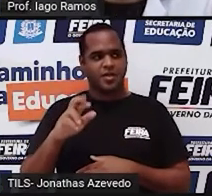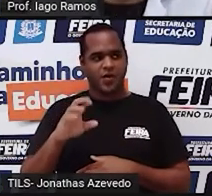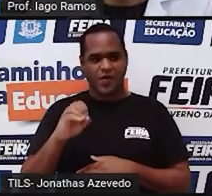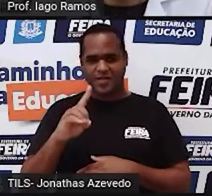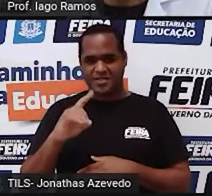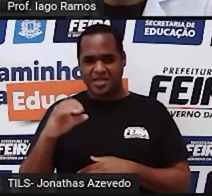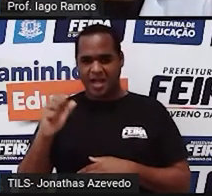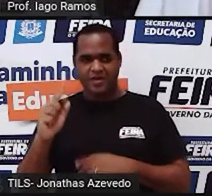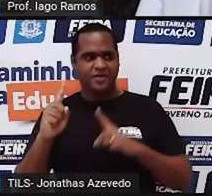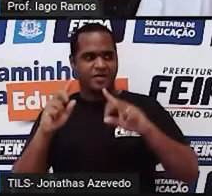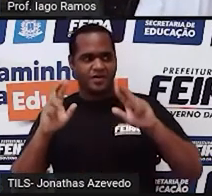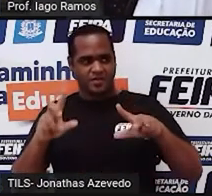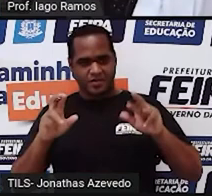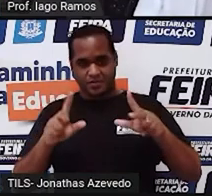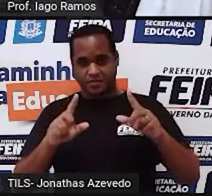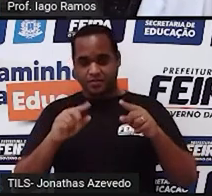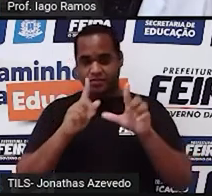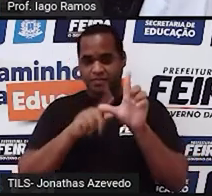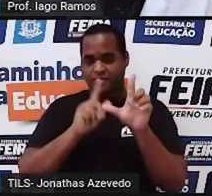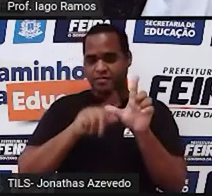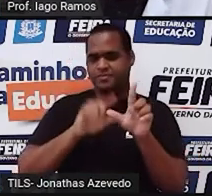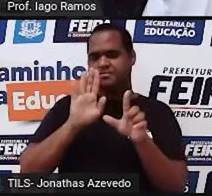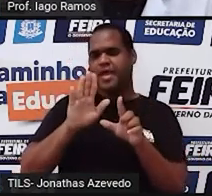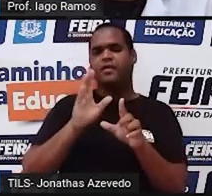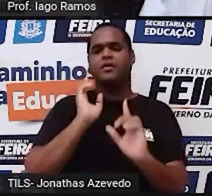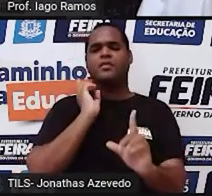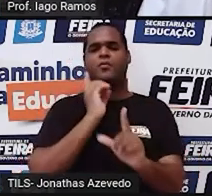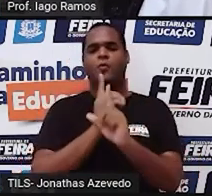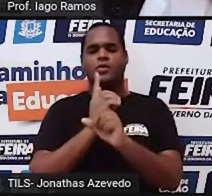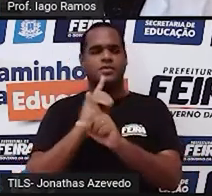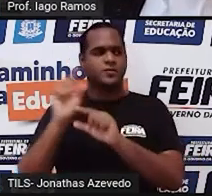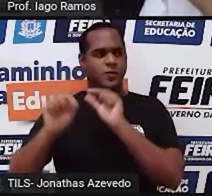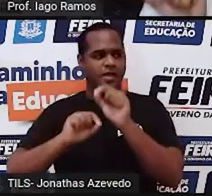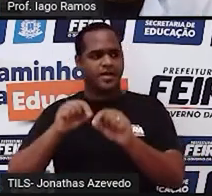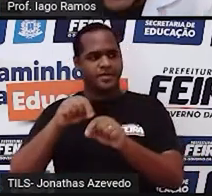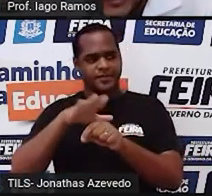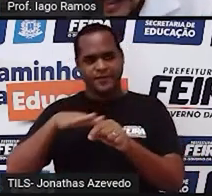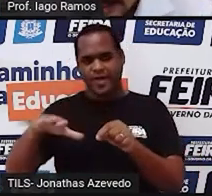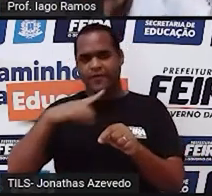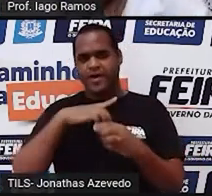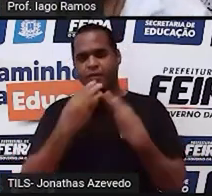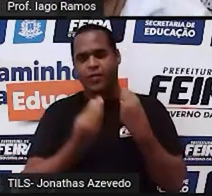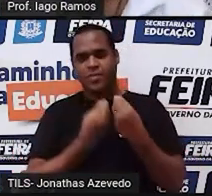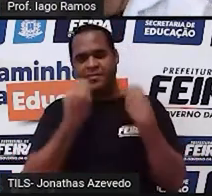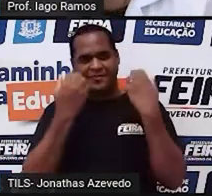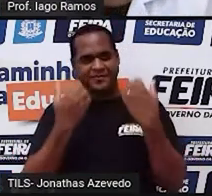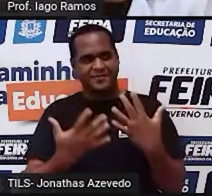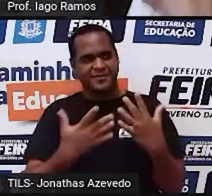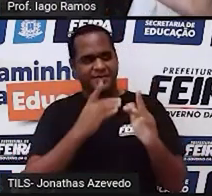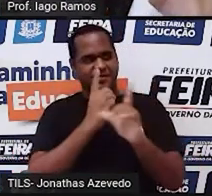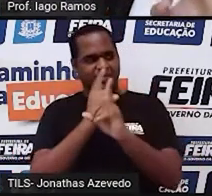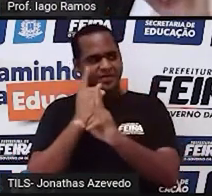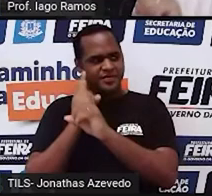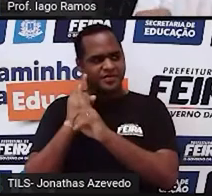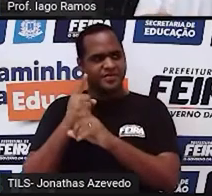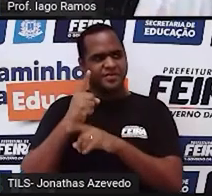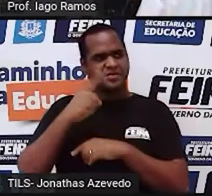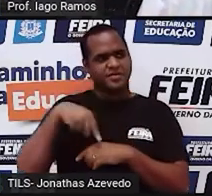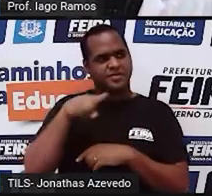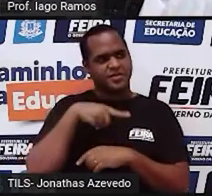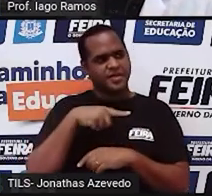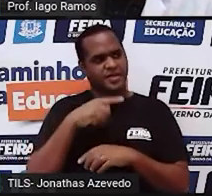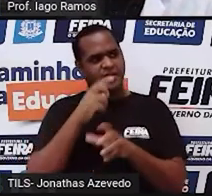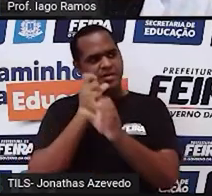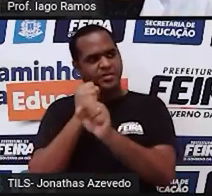B certo e como é que a gente encontra elas a gente encontrar elas quando a gente